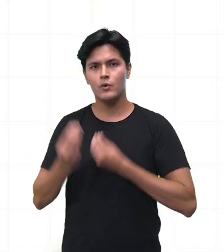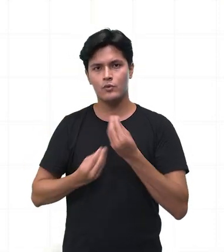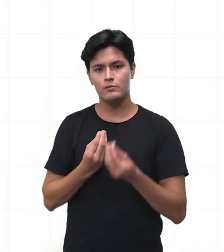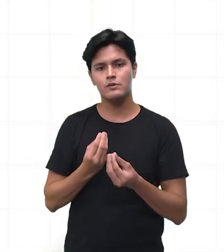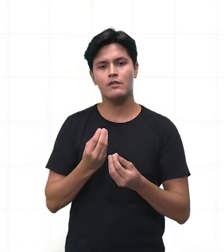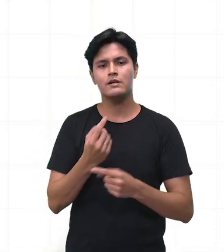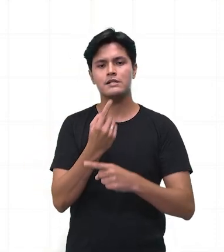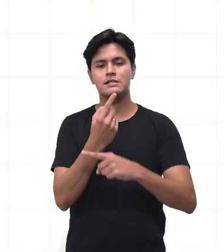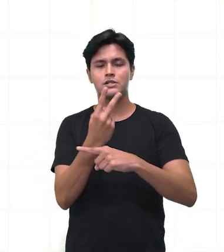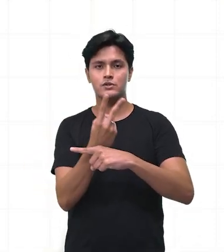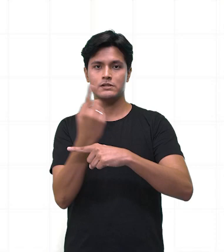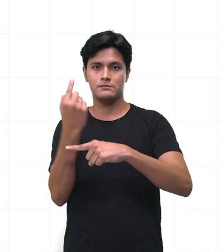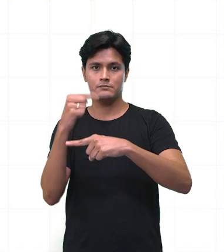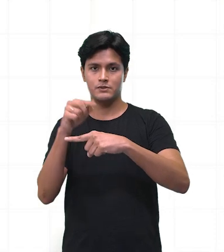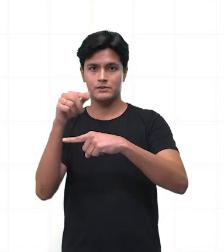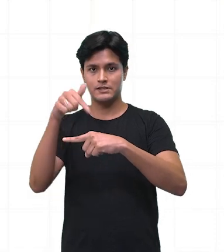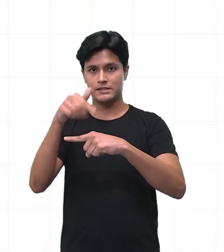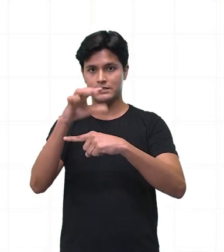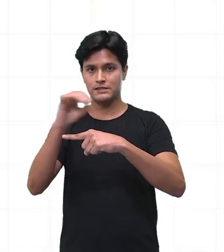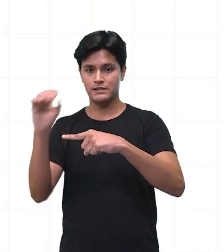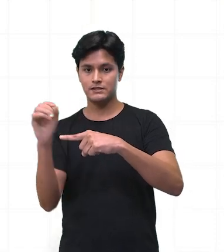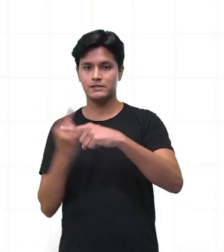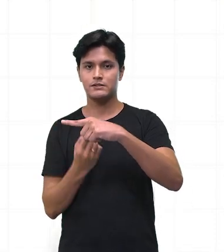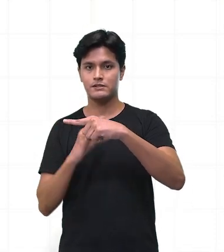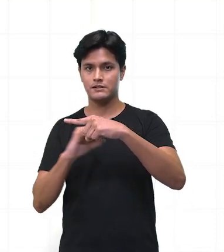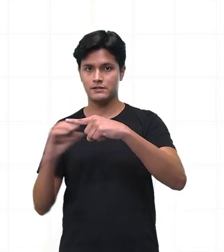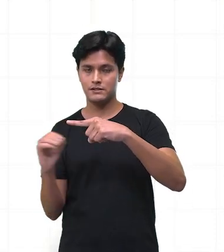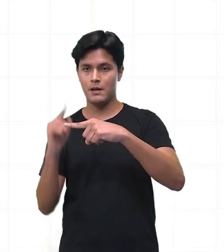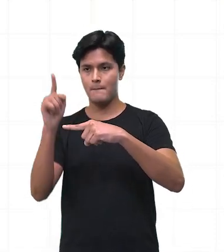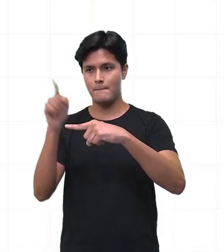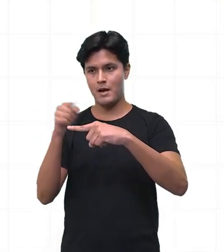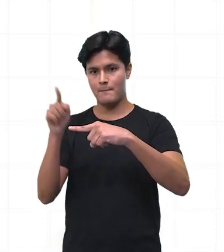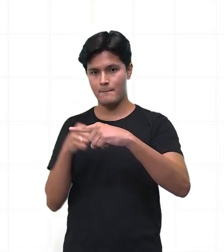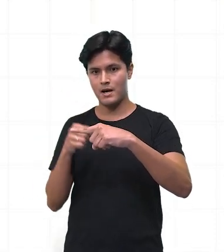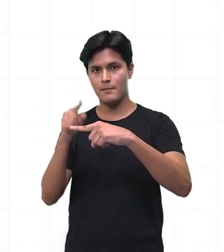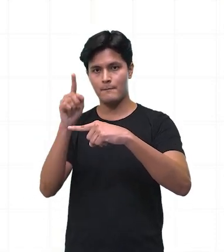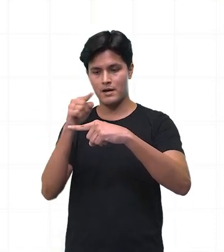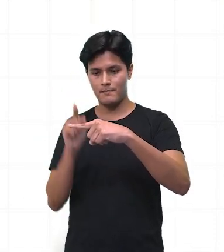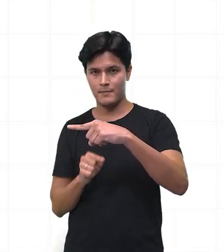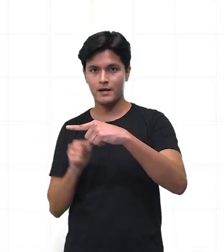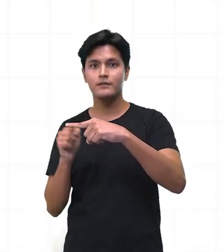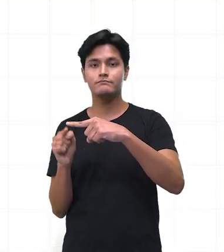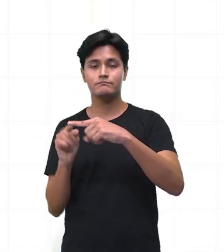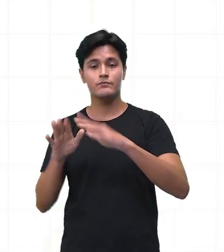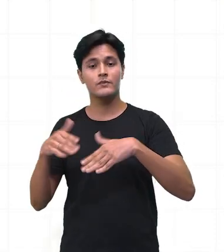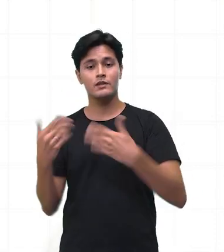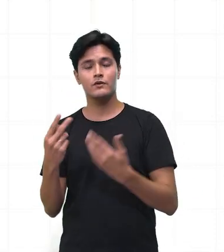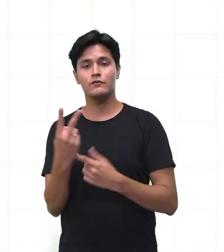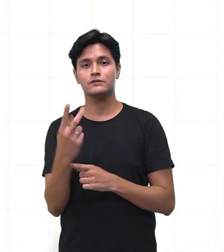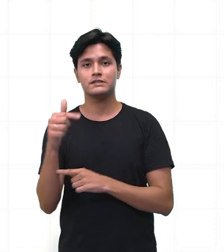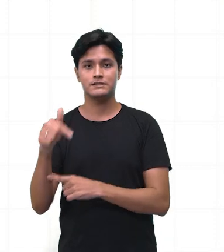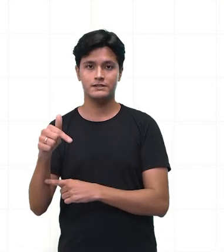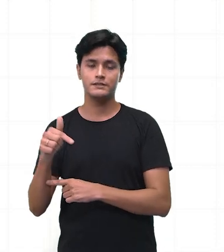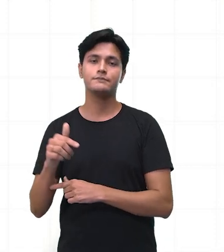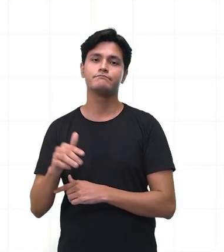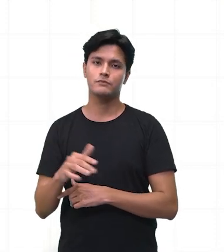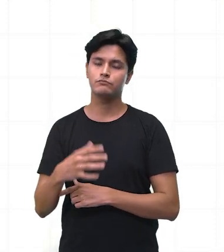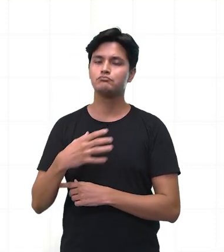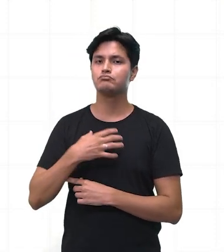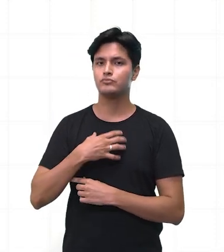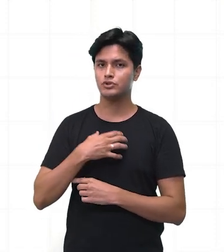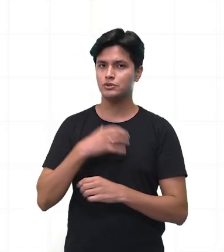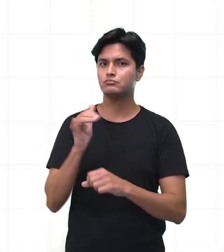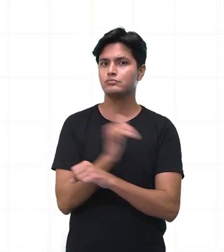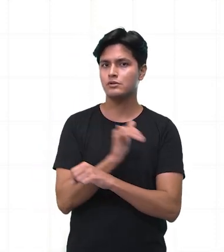2.700 dividido por 100 é igual a 27, tá? Então, essa é a forma de você resolver pela regra